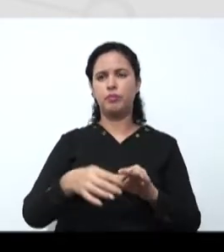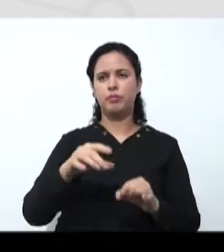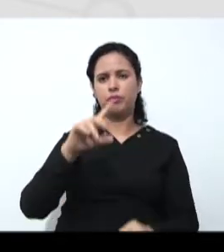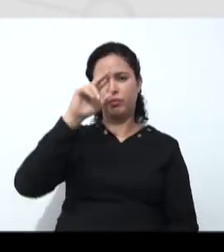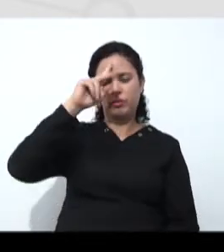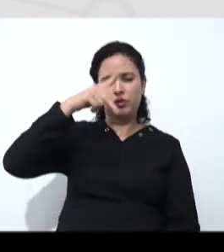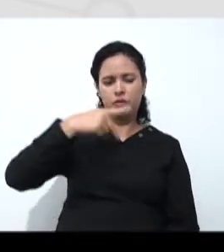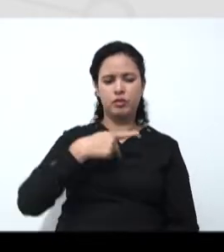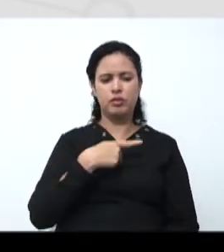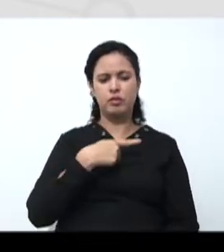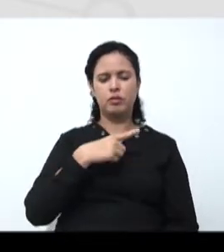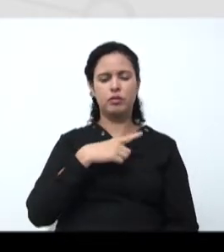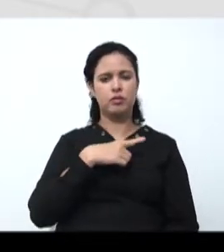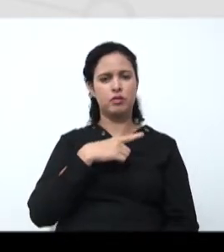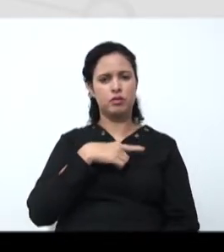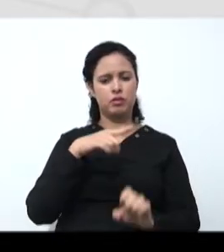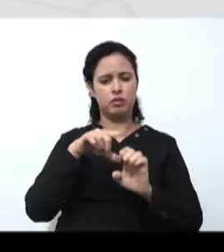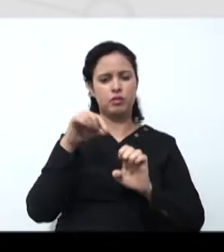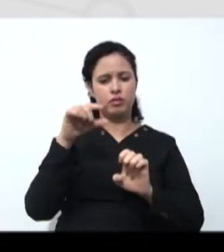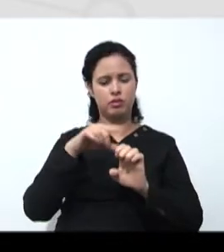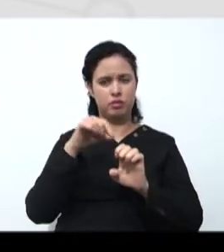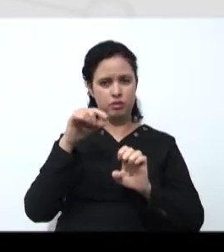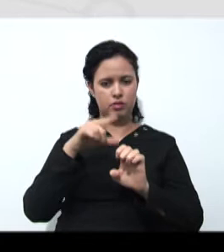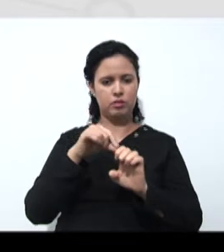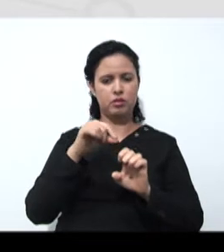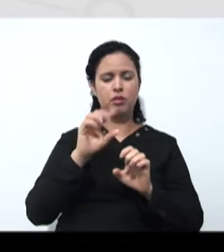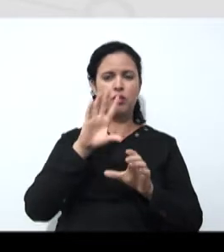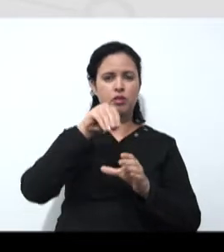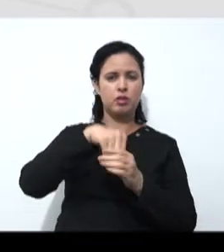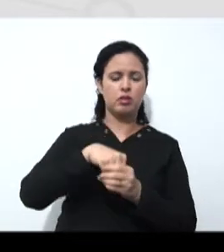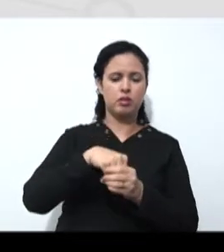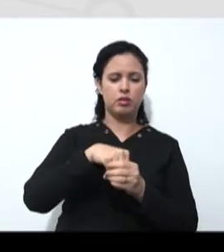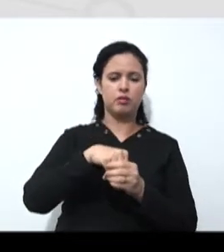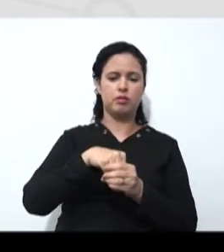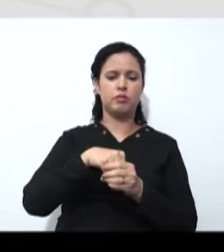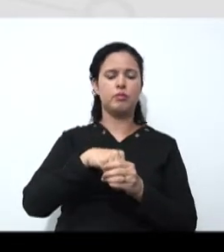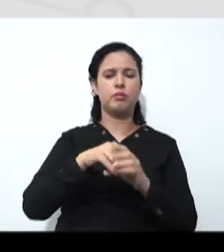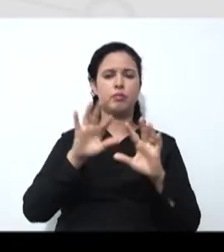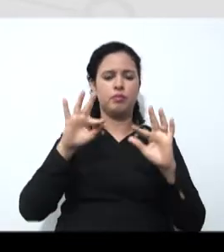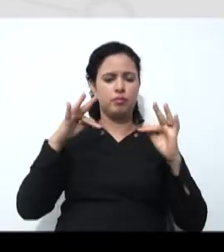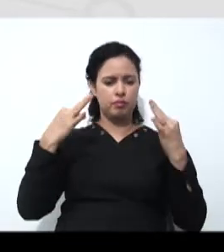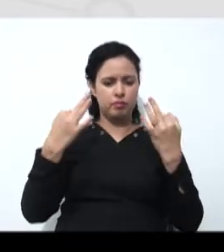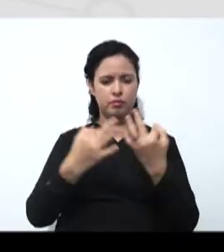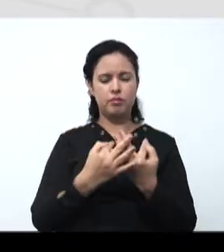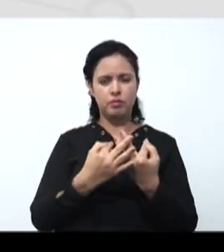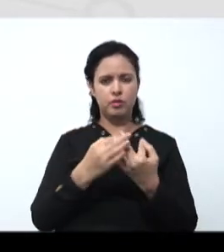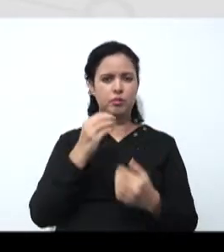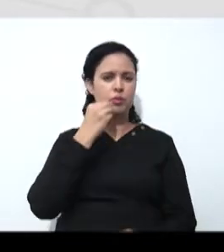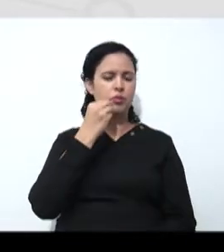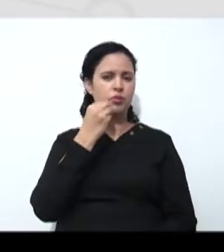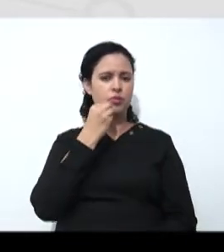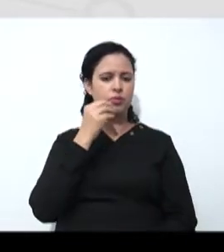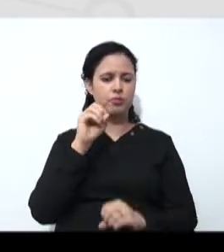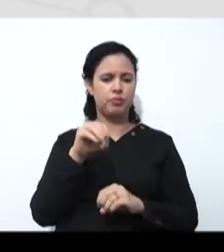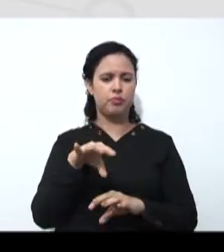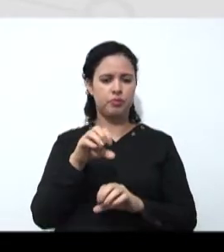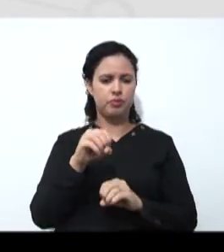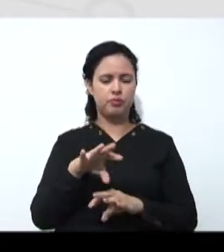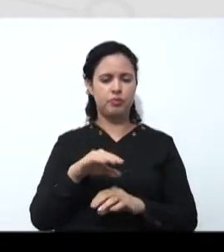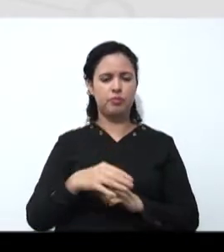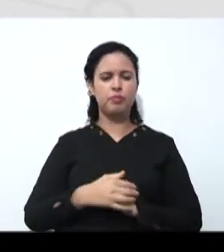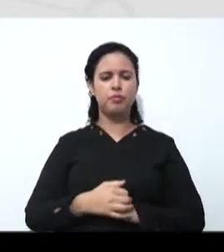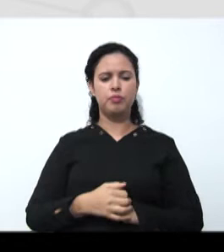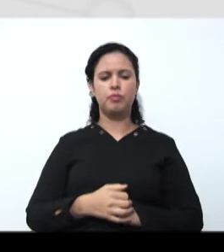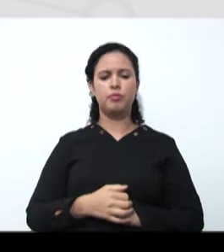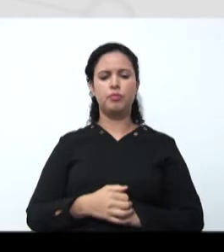empreendedora, e aí vai influenciar uma cultura empreendedora e provavelmente também uma oportunidade educacional maior. No